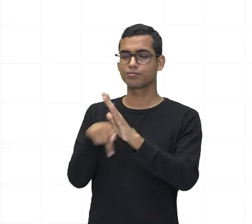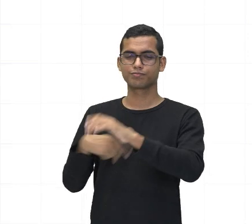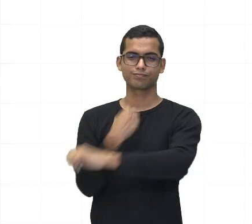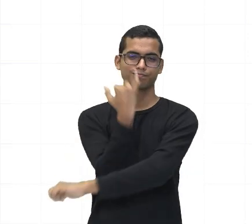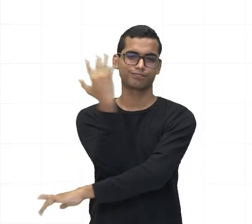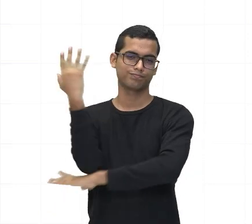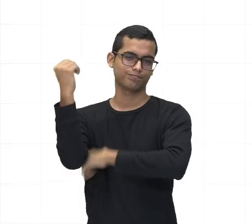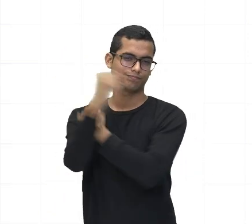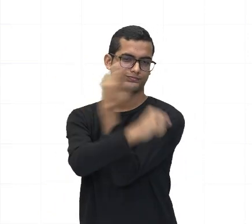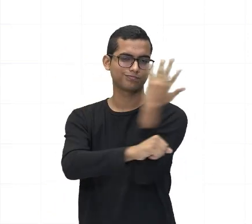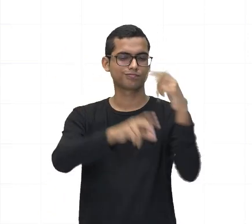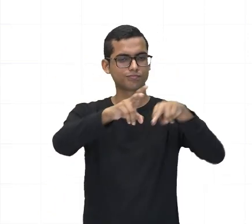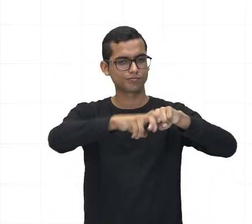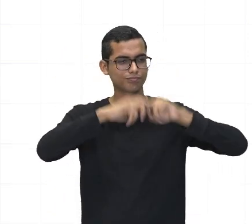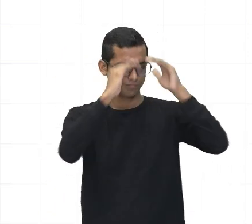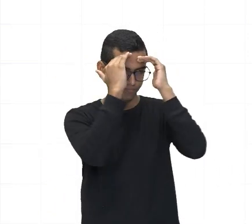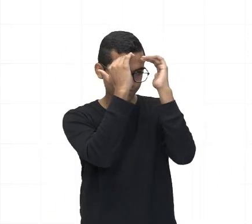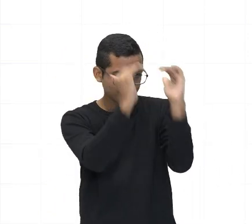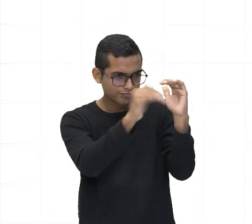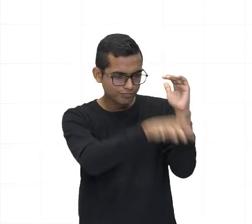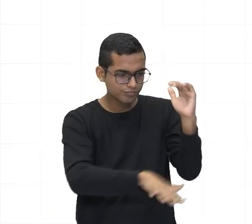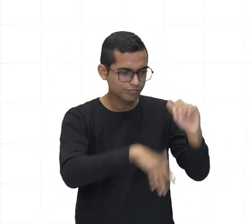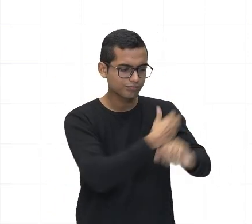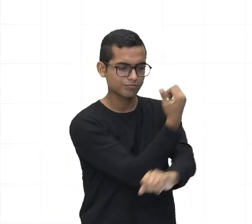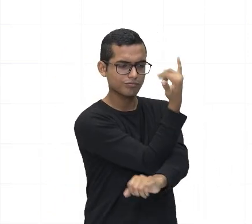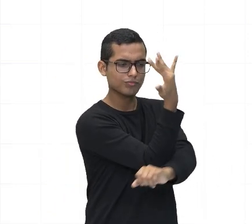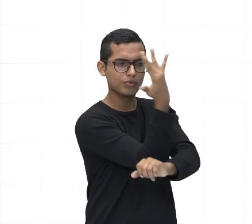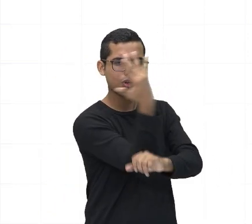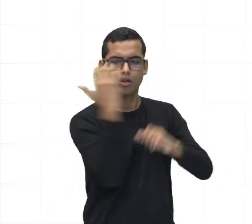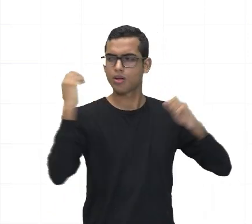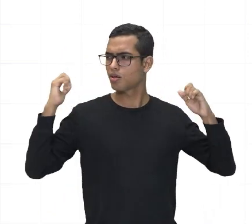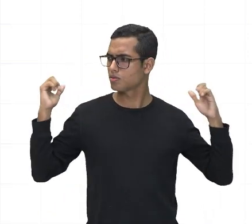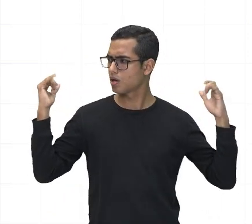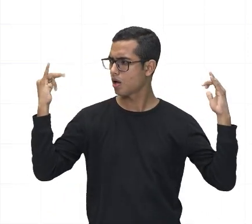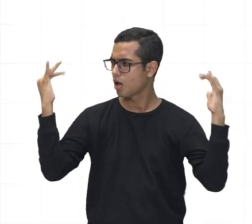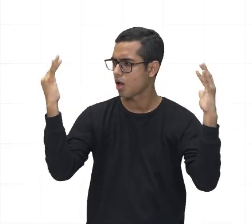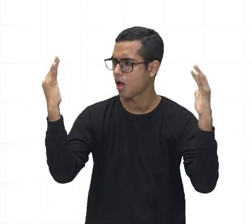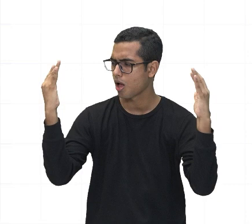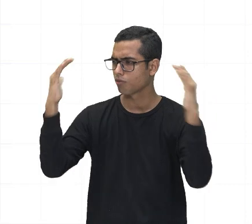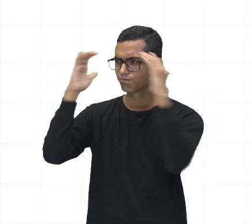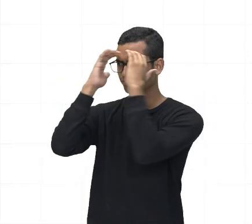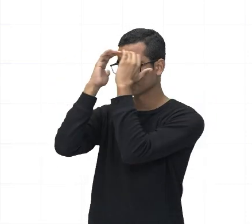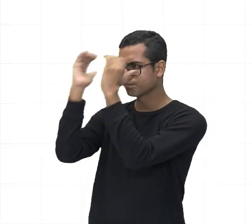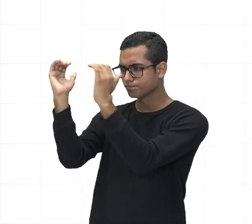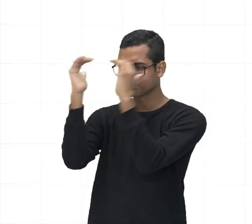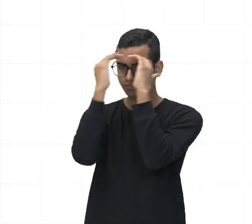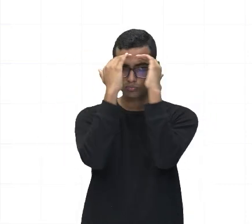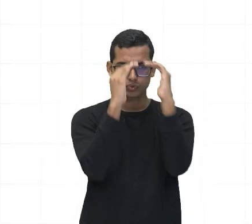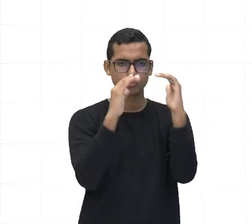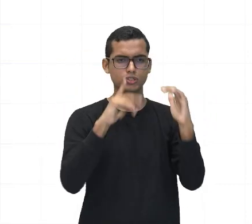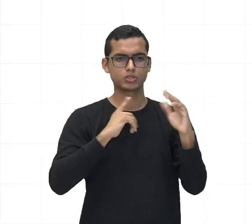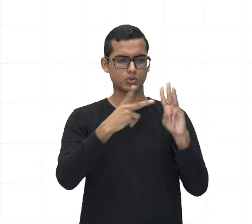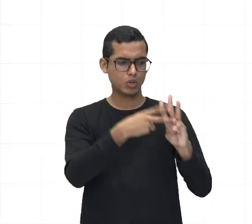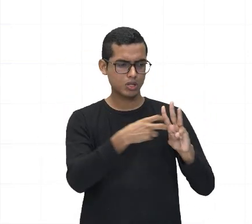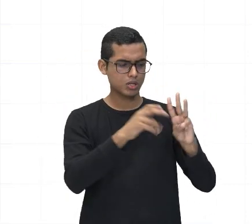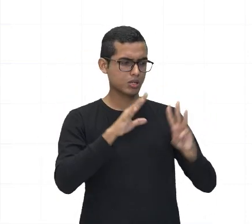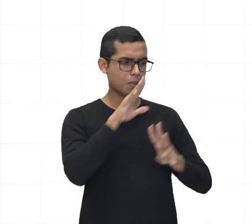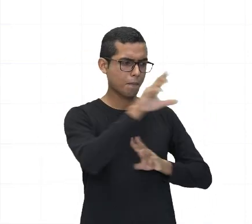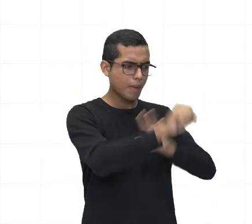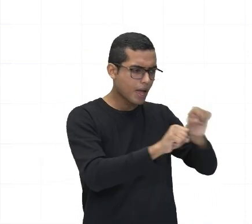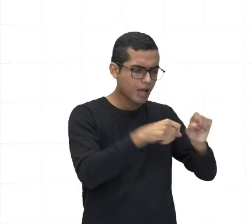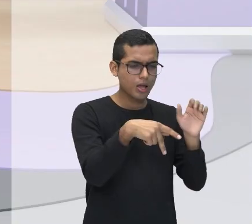meio ambiente, há um respeito à floresta. O que o indígena pega da floresta para sua subsistência,